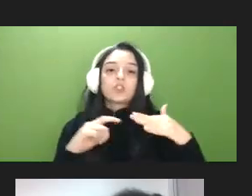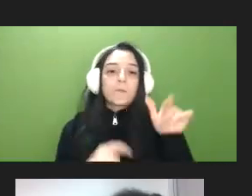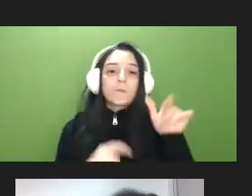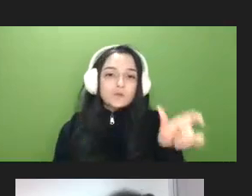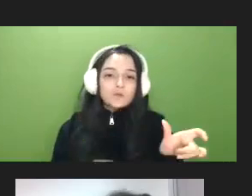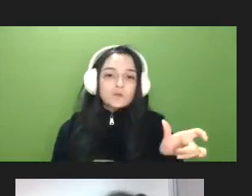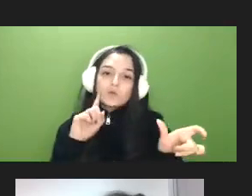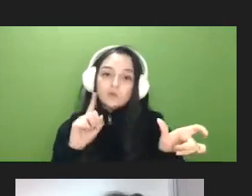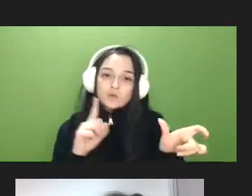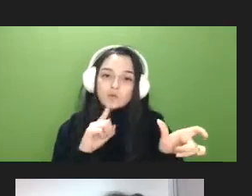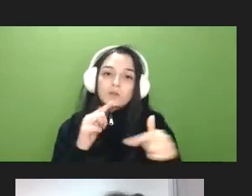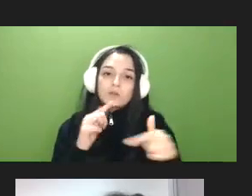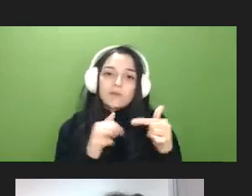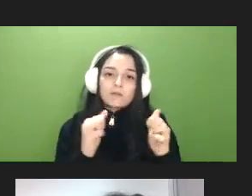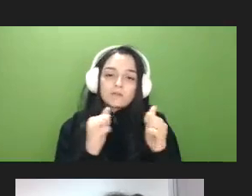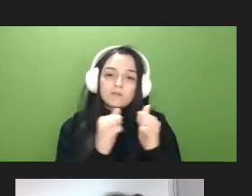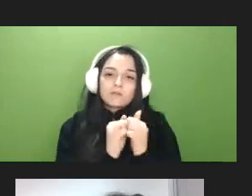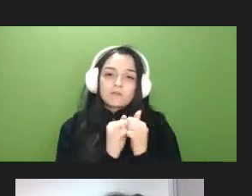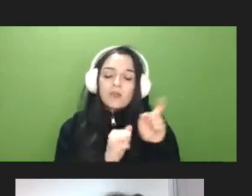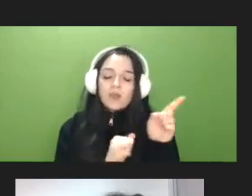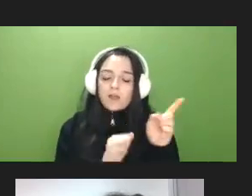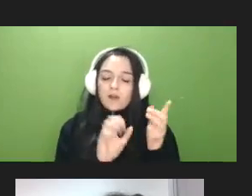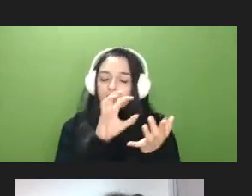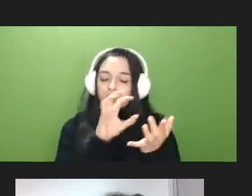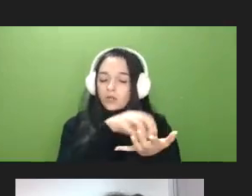comigo, no setor